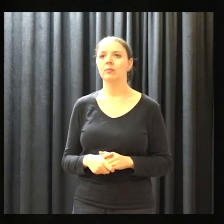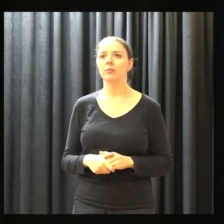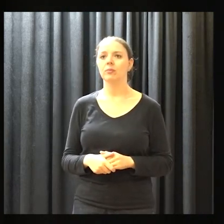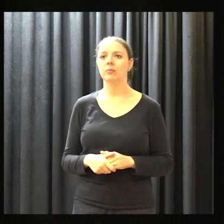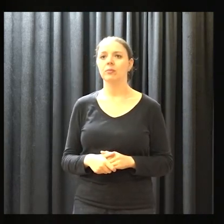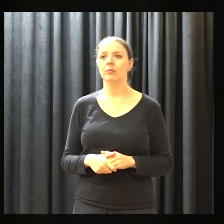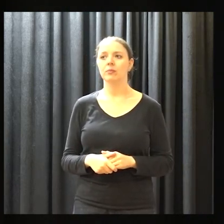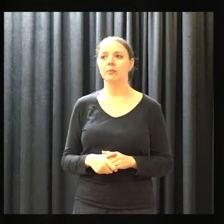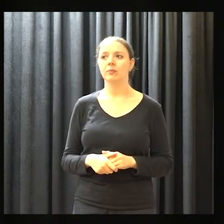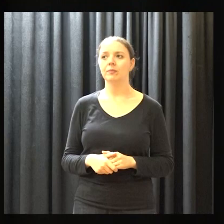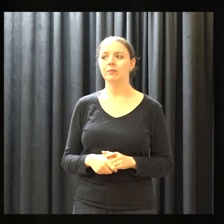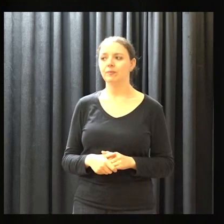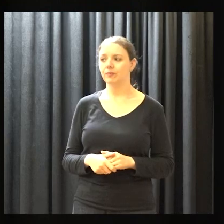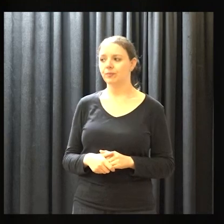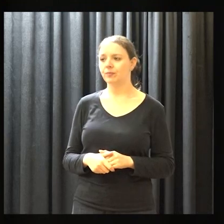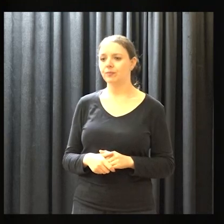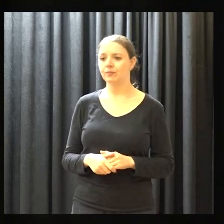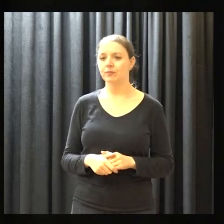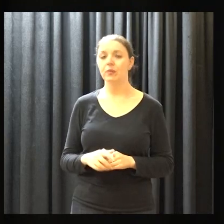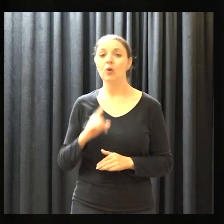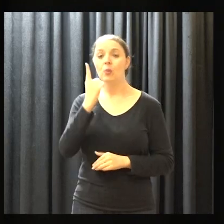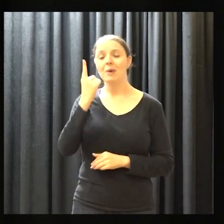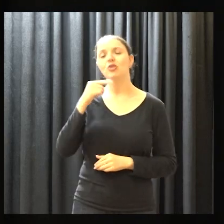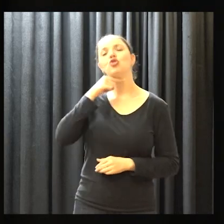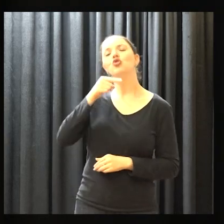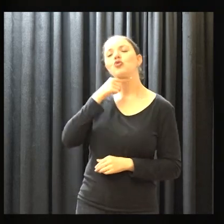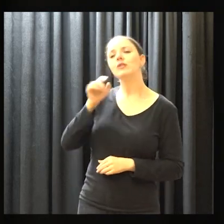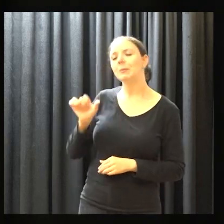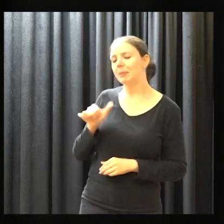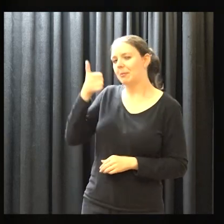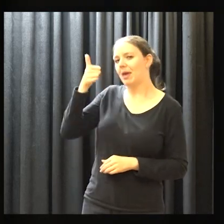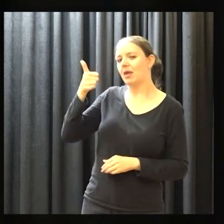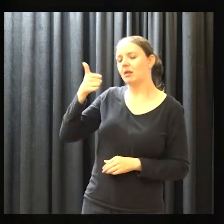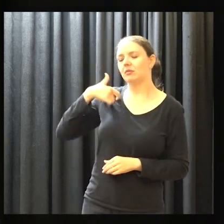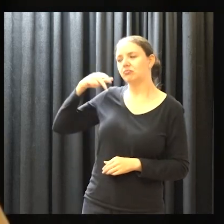Uma primeira questão, que aqui é uma reflexão,